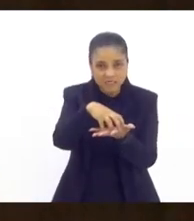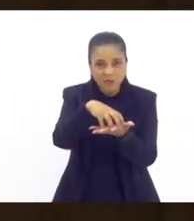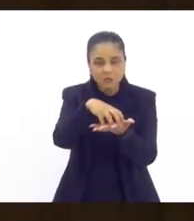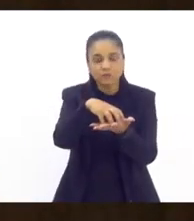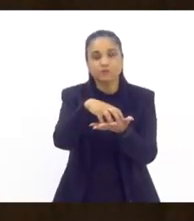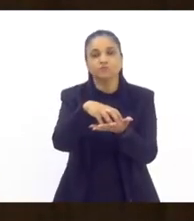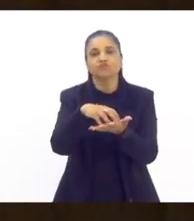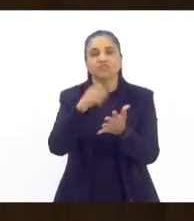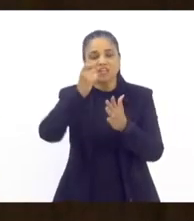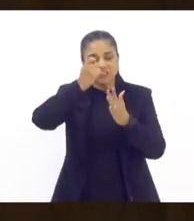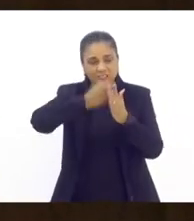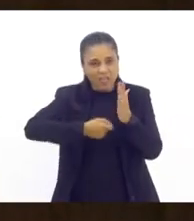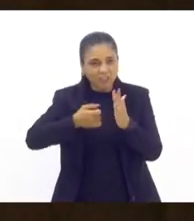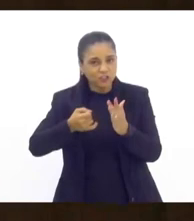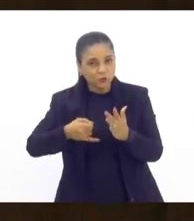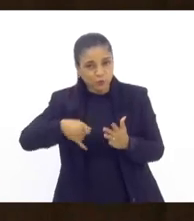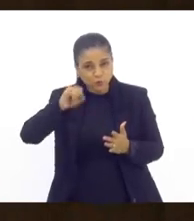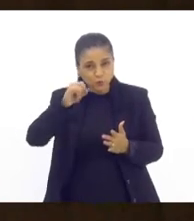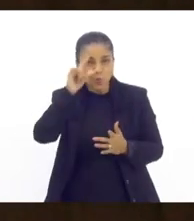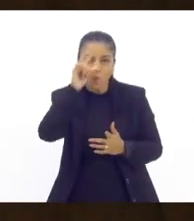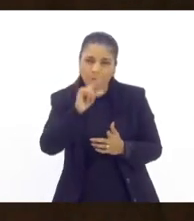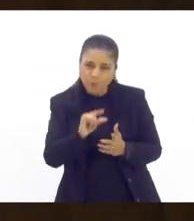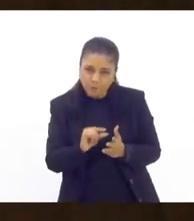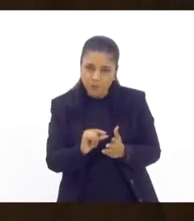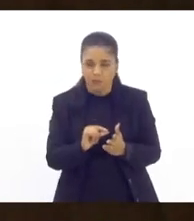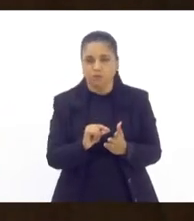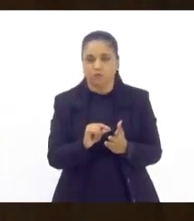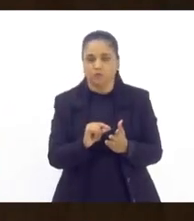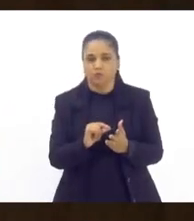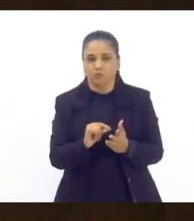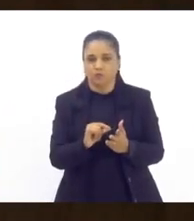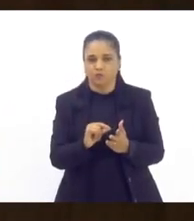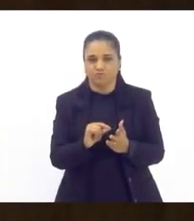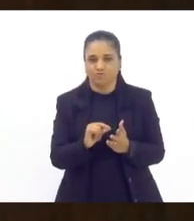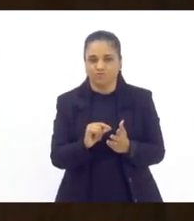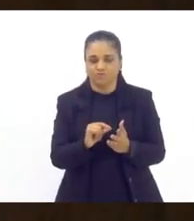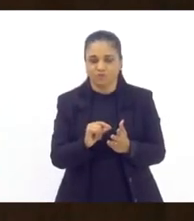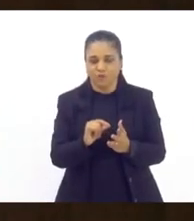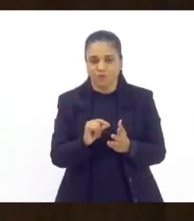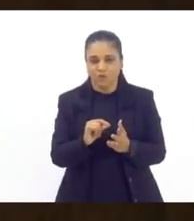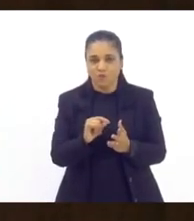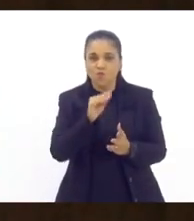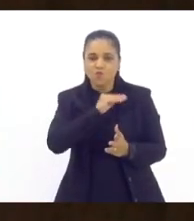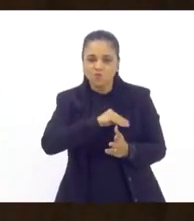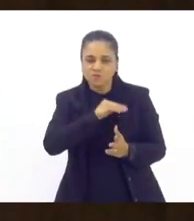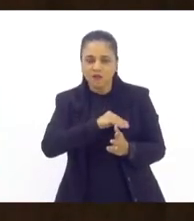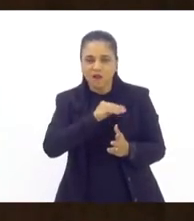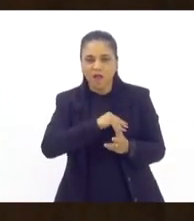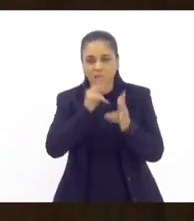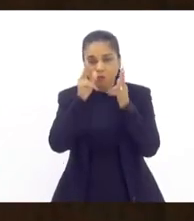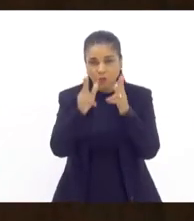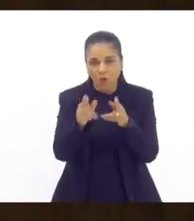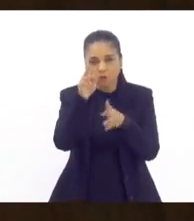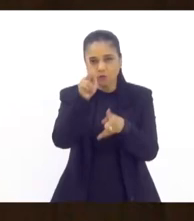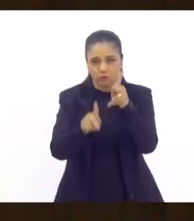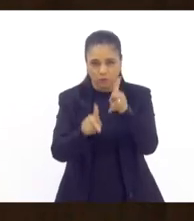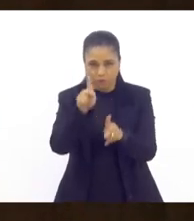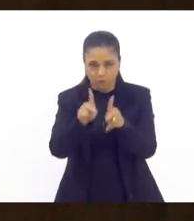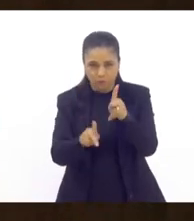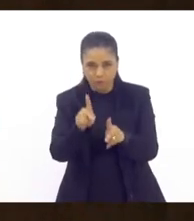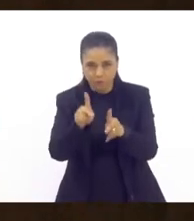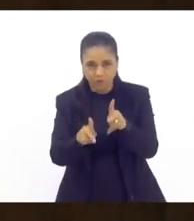juros bem baixinha, compatível com a renda do povo brasileiro, para que as empresas possam